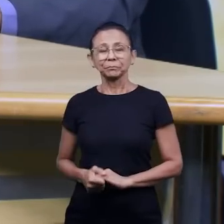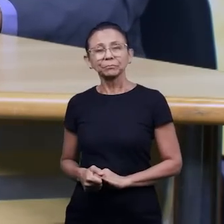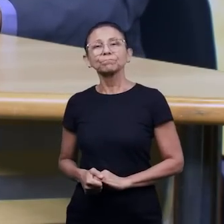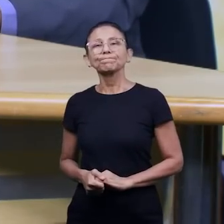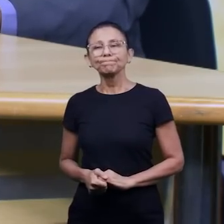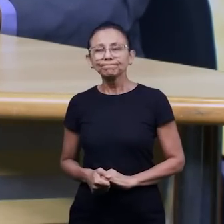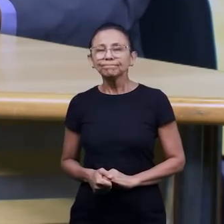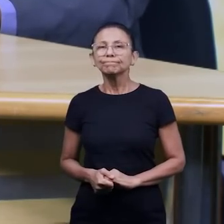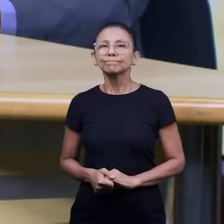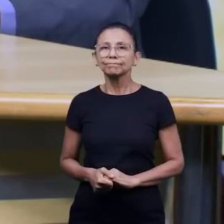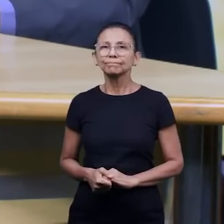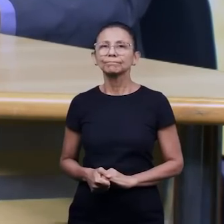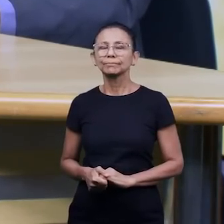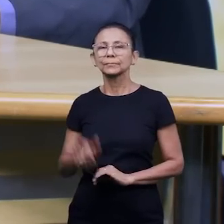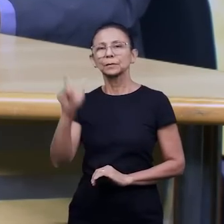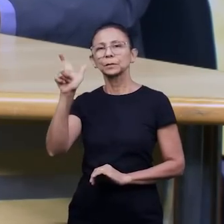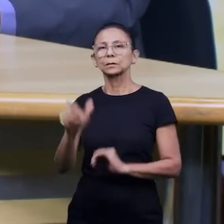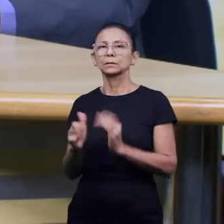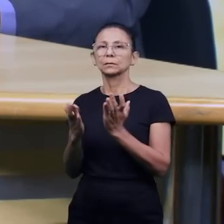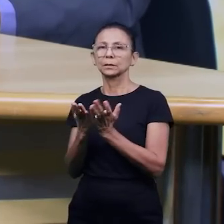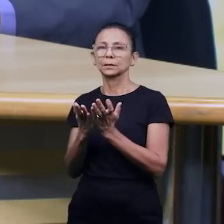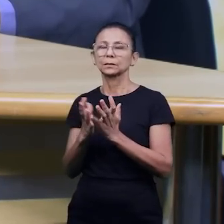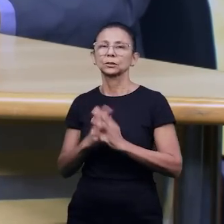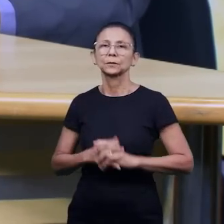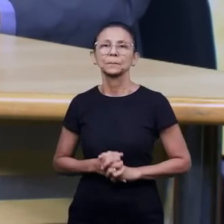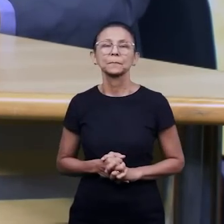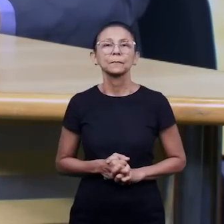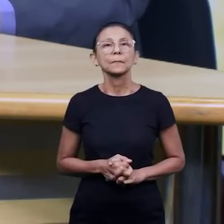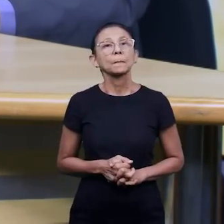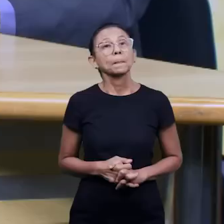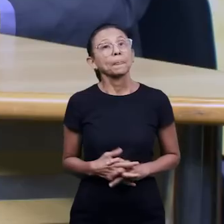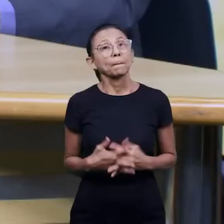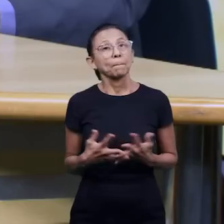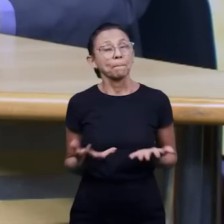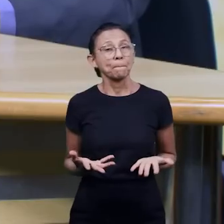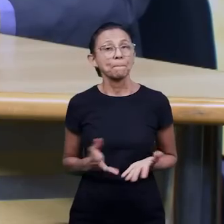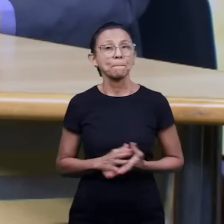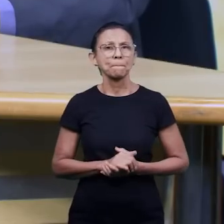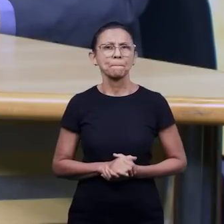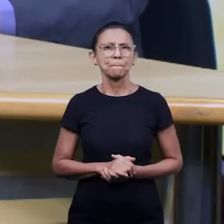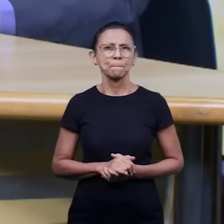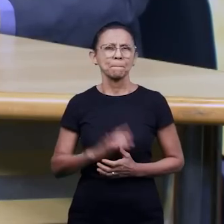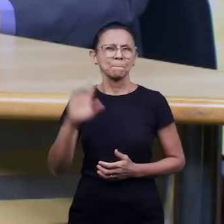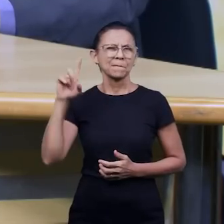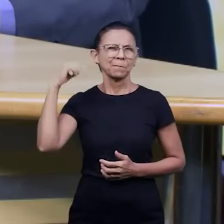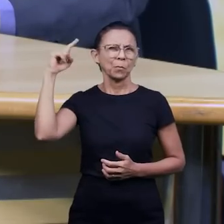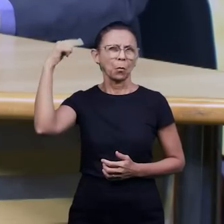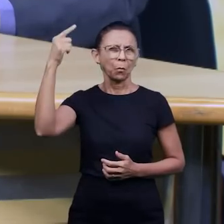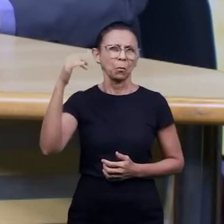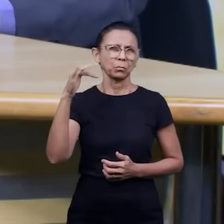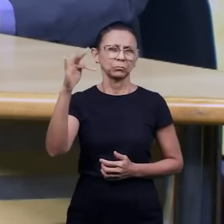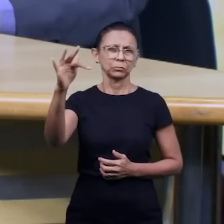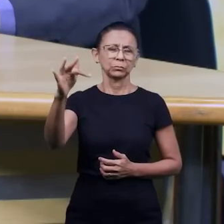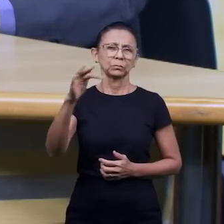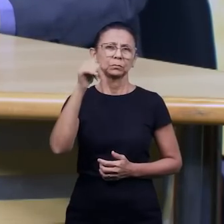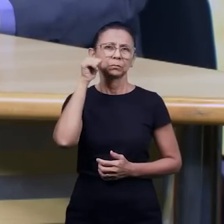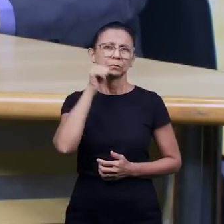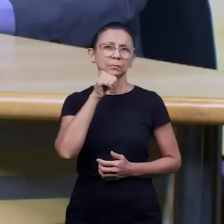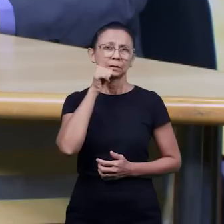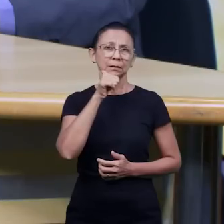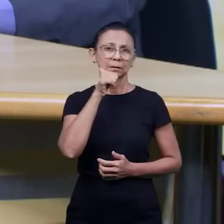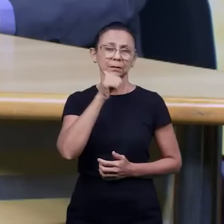aí cresce espiritualmente, e por que meu marido... Isso é uma perseguição, a igreja